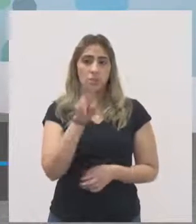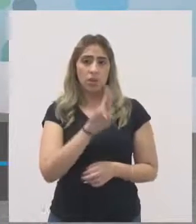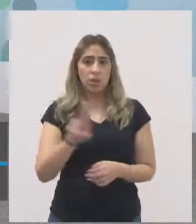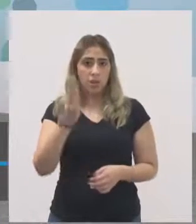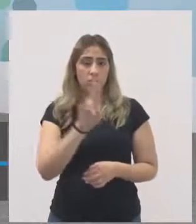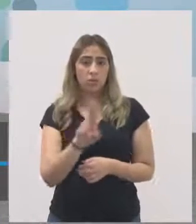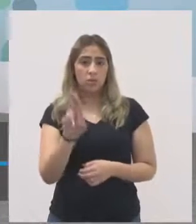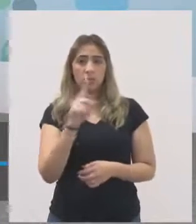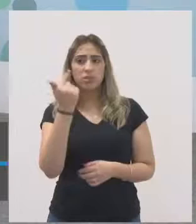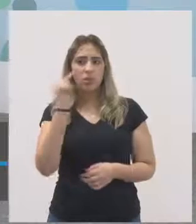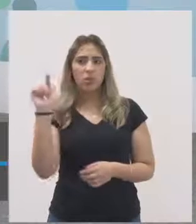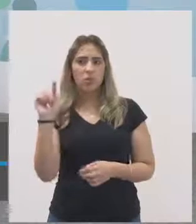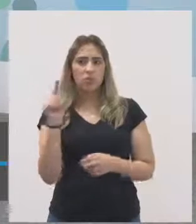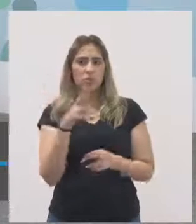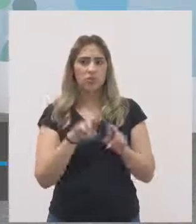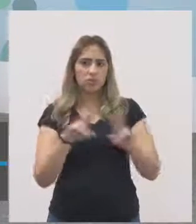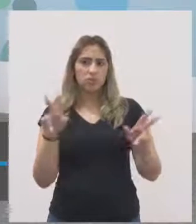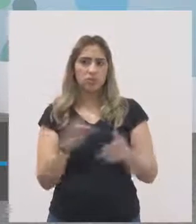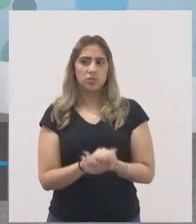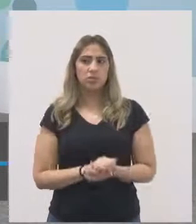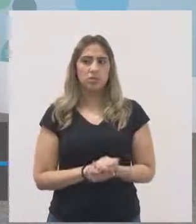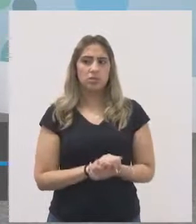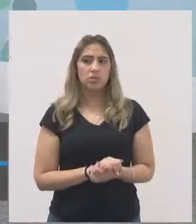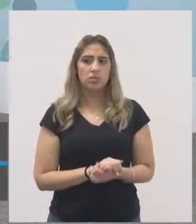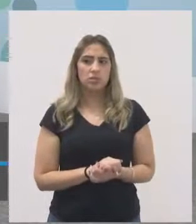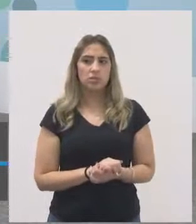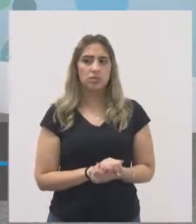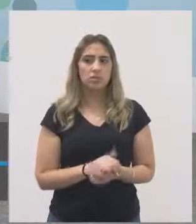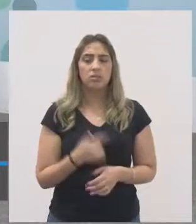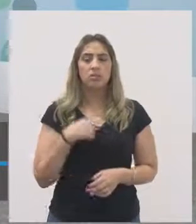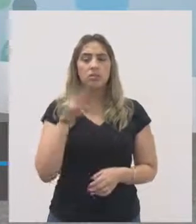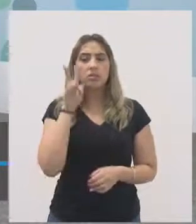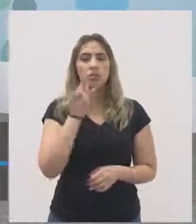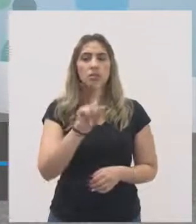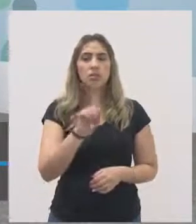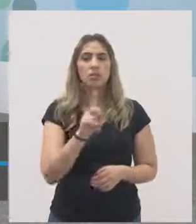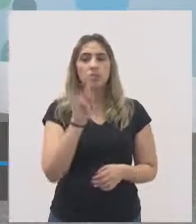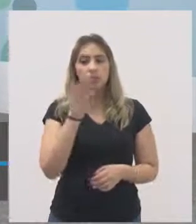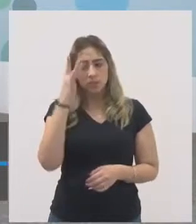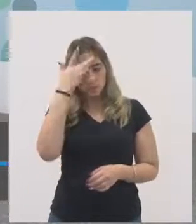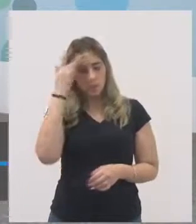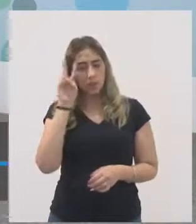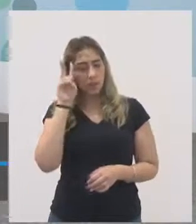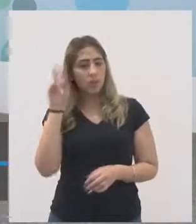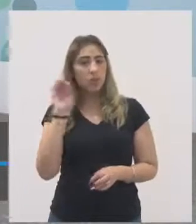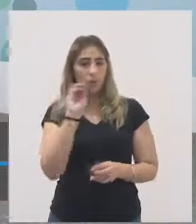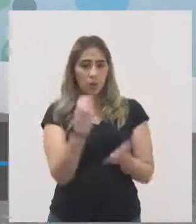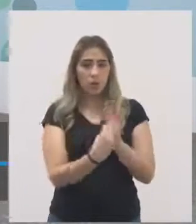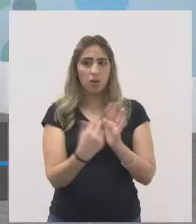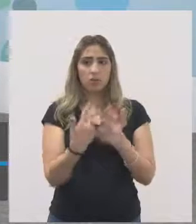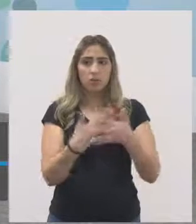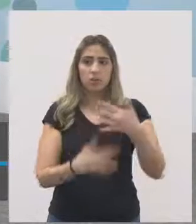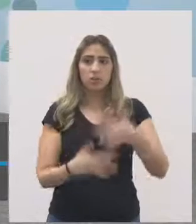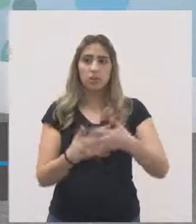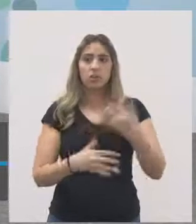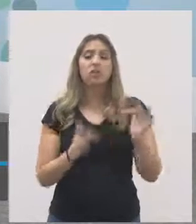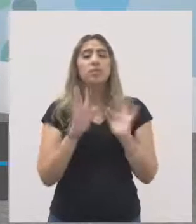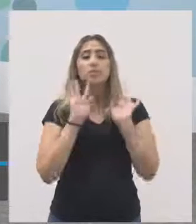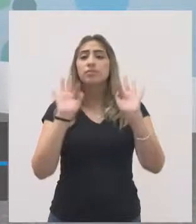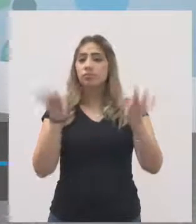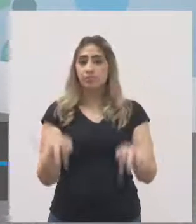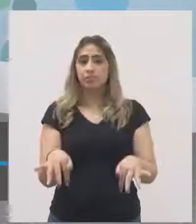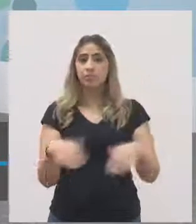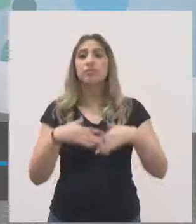era um free, mas eu não lembro. Se alguém lembrar, pode pôr aqui no chat.